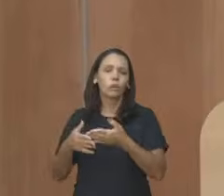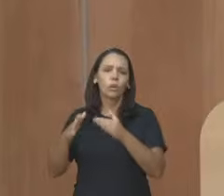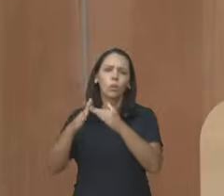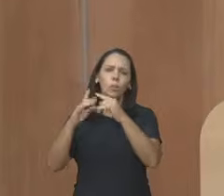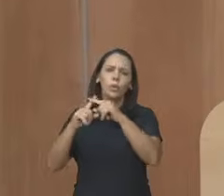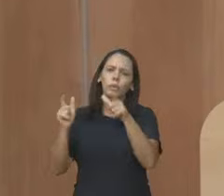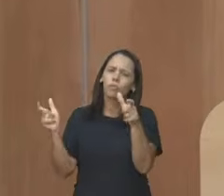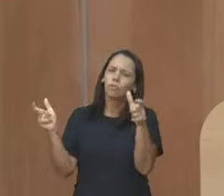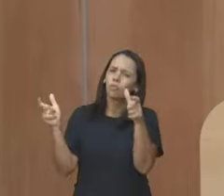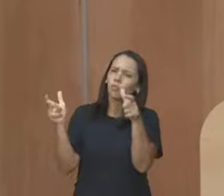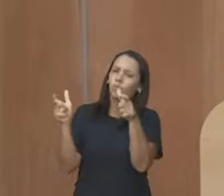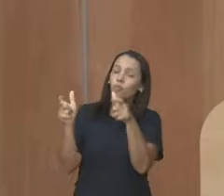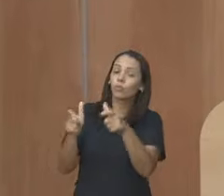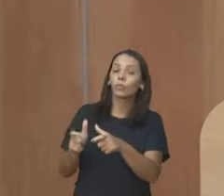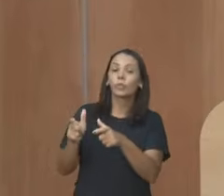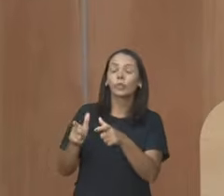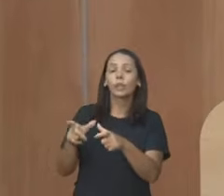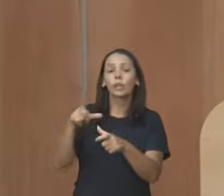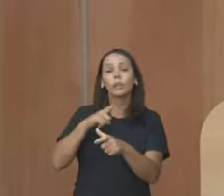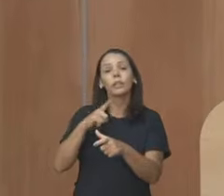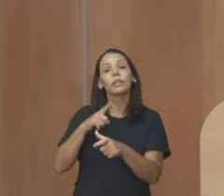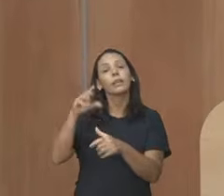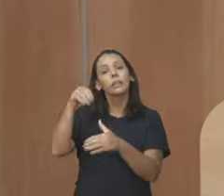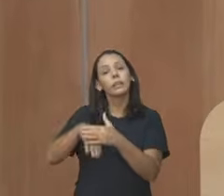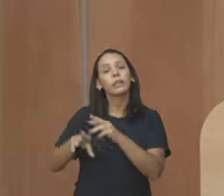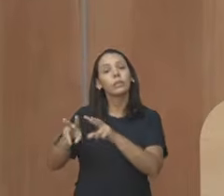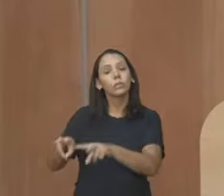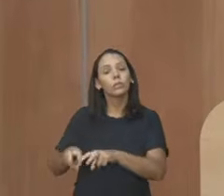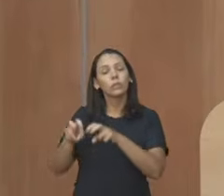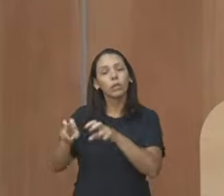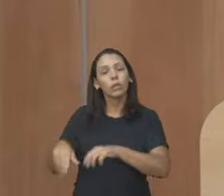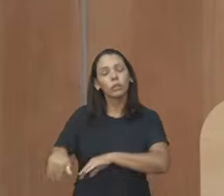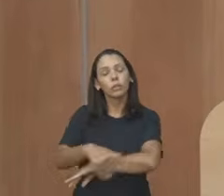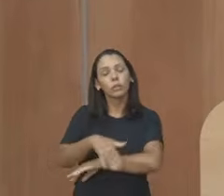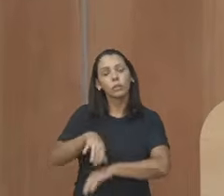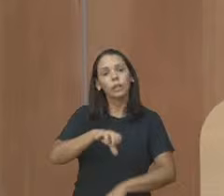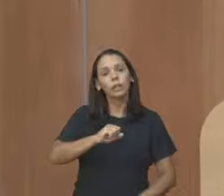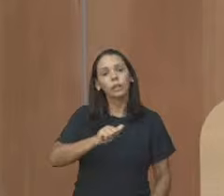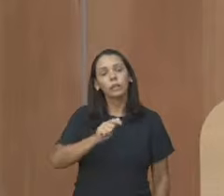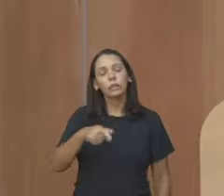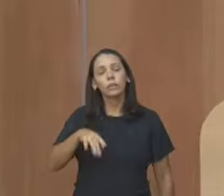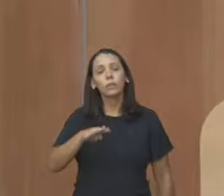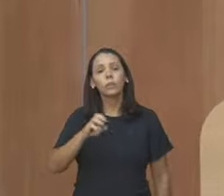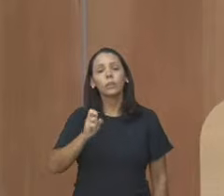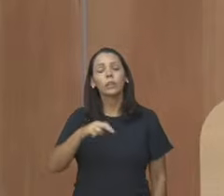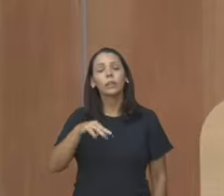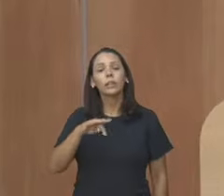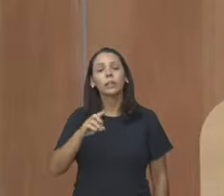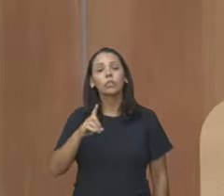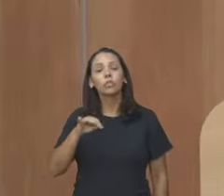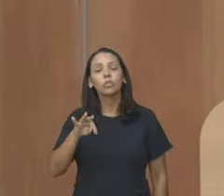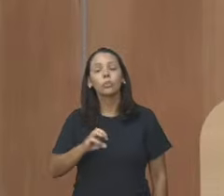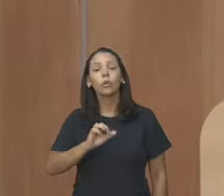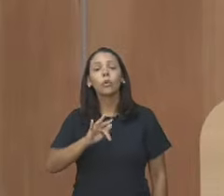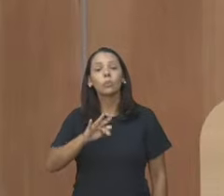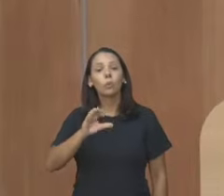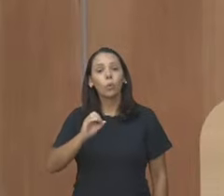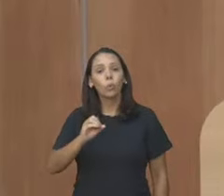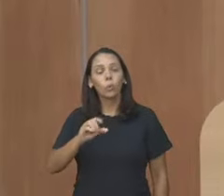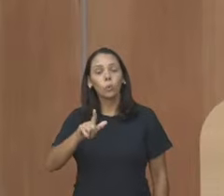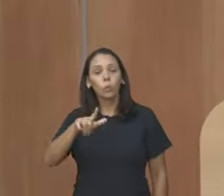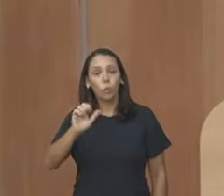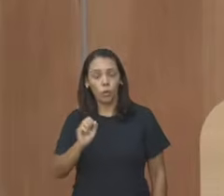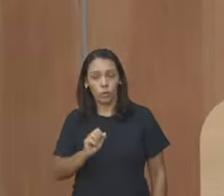bem pequenininha, que tem dentro da roça, na estrada São Benedito do Foz. Ali vocês liberaram, muitos garotos